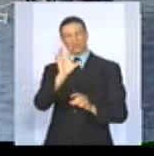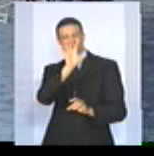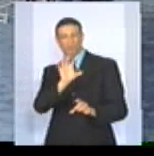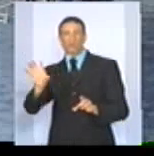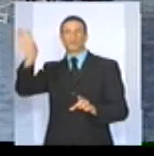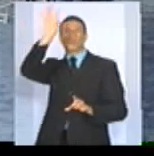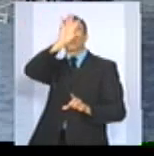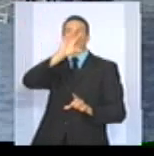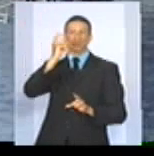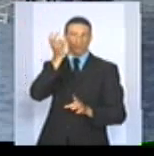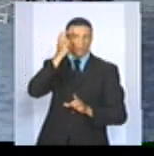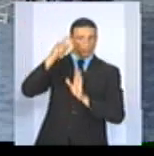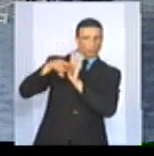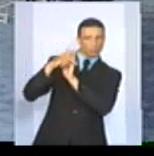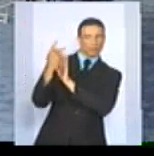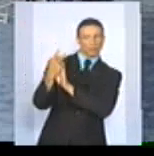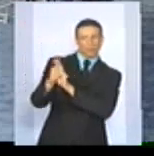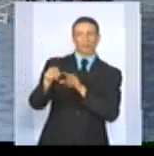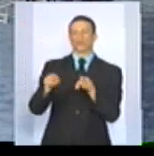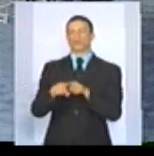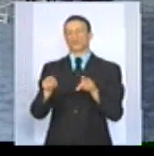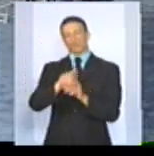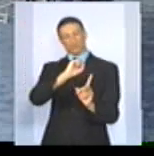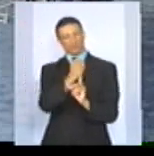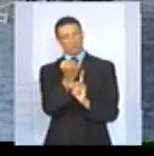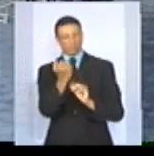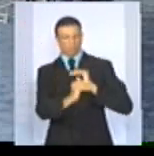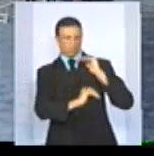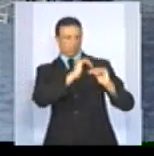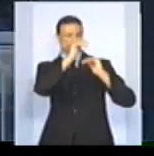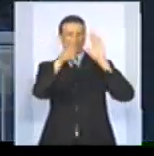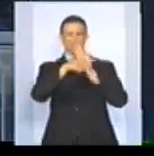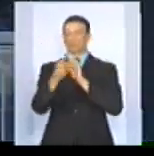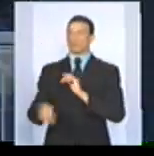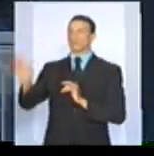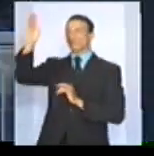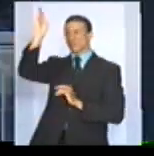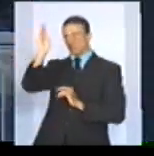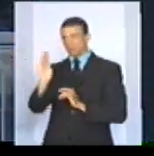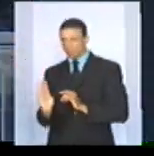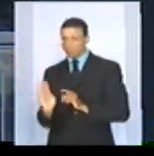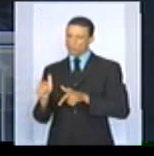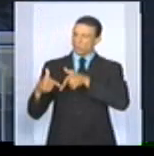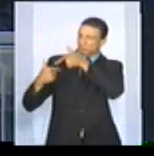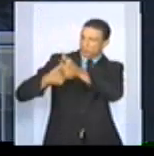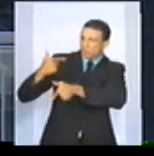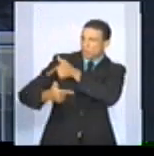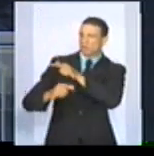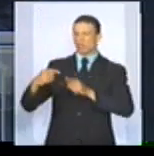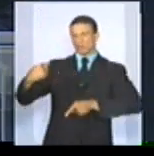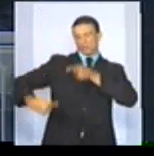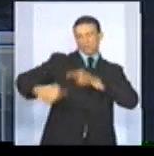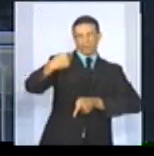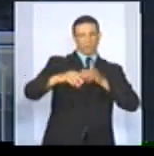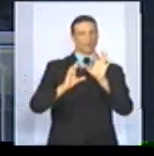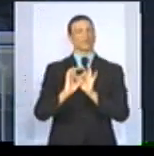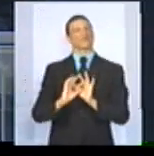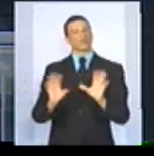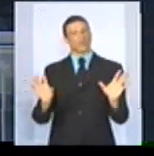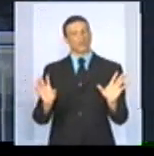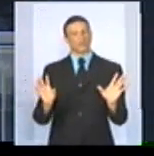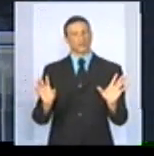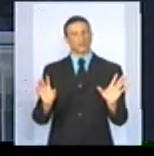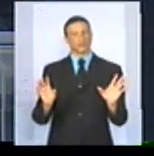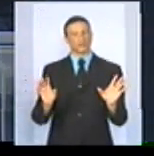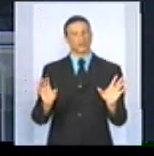o estímulo ao desenvolvimento econômico e social do país, a liberdade de iniciativa e a justa competição. É